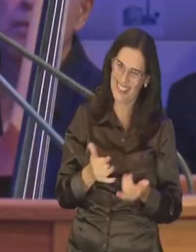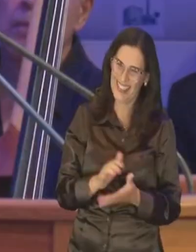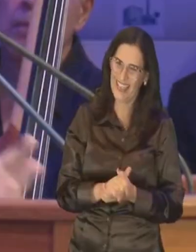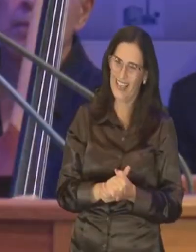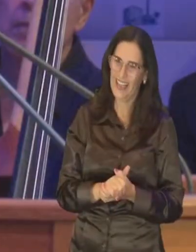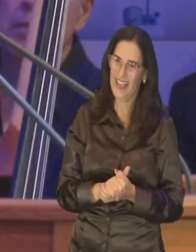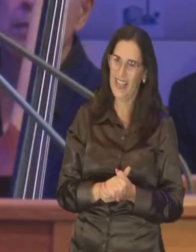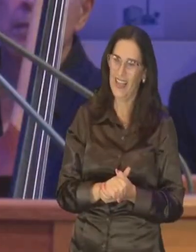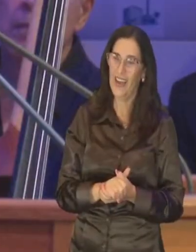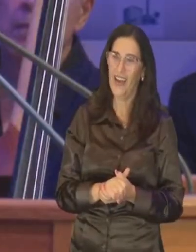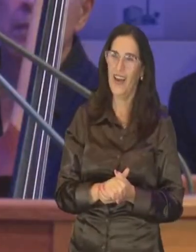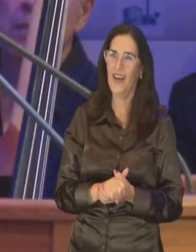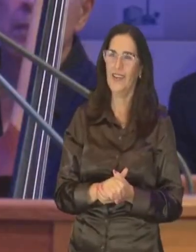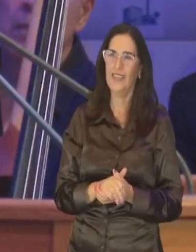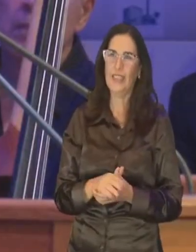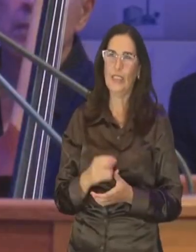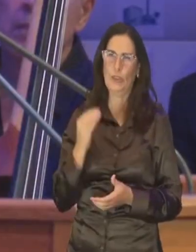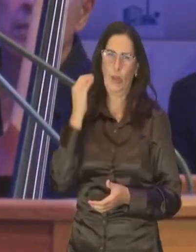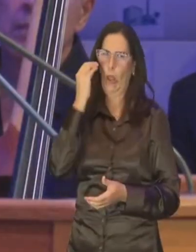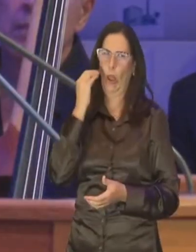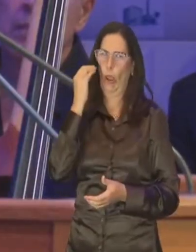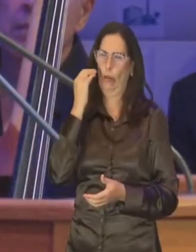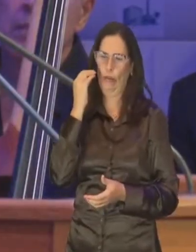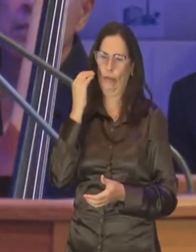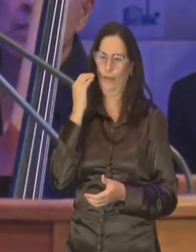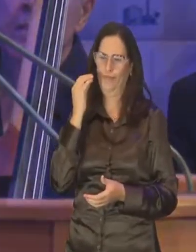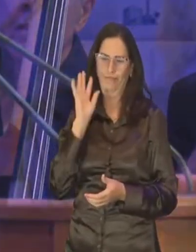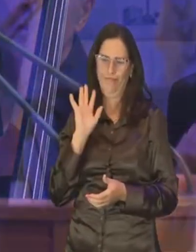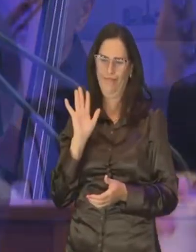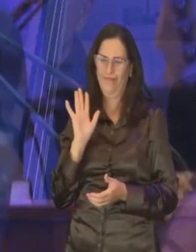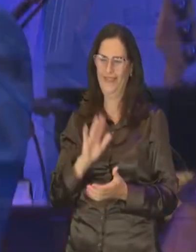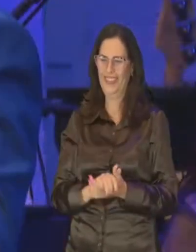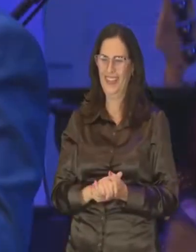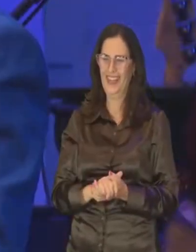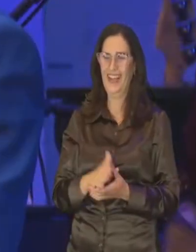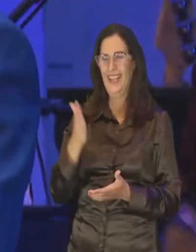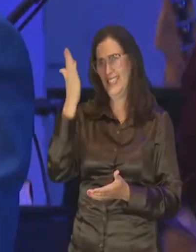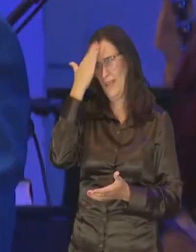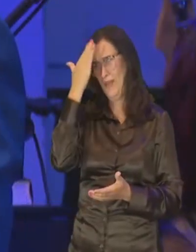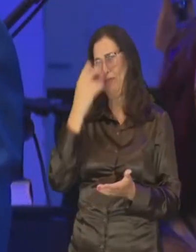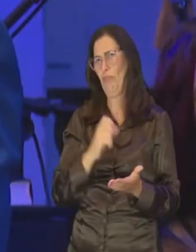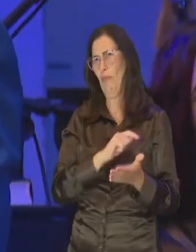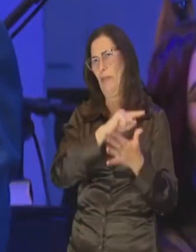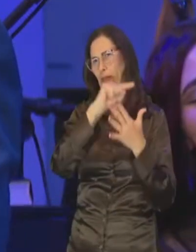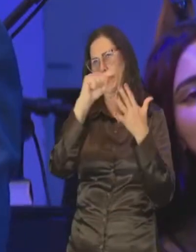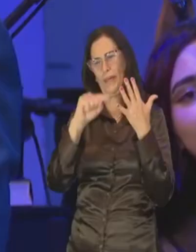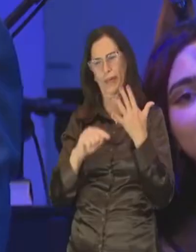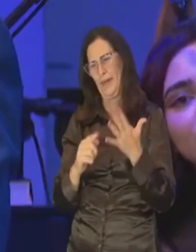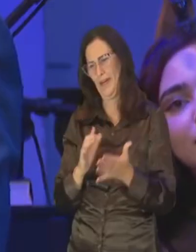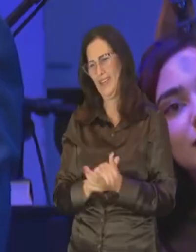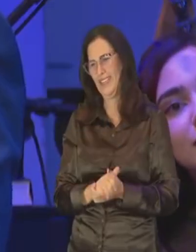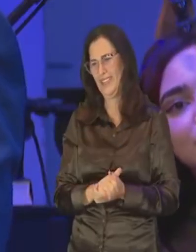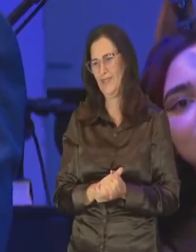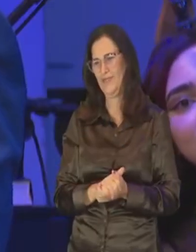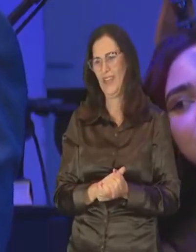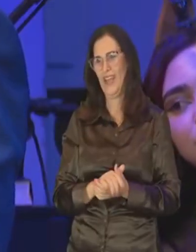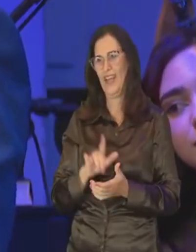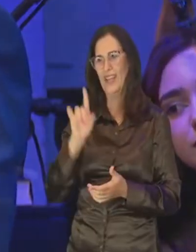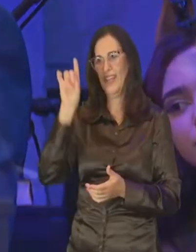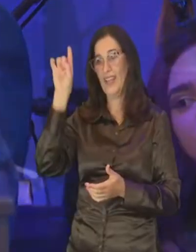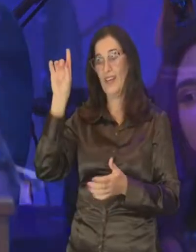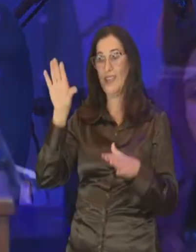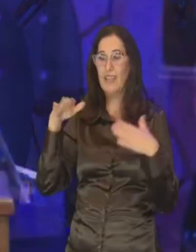muito experientes da vida, sabedores de muitas áreas. Deus